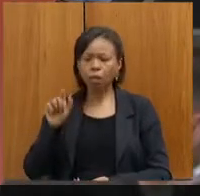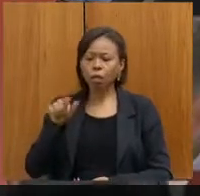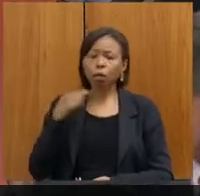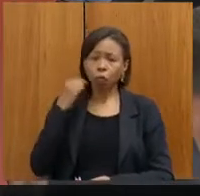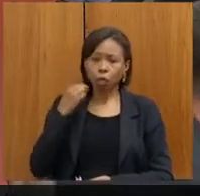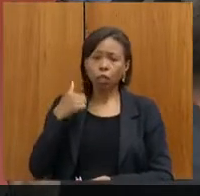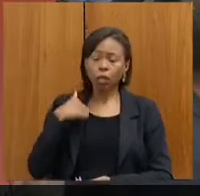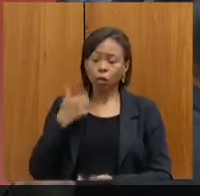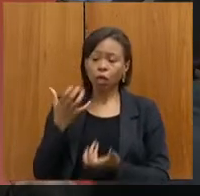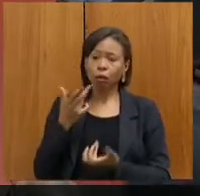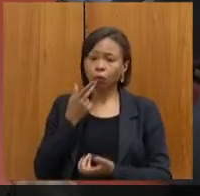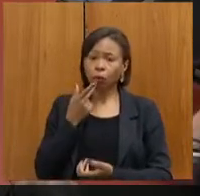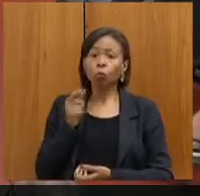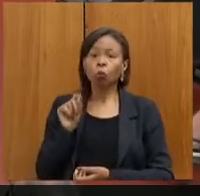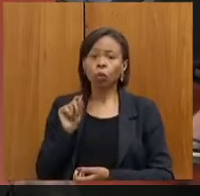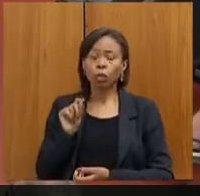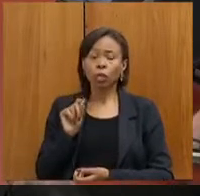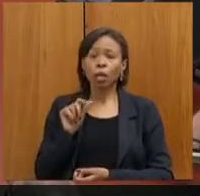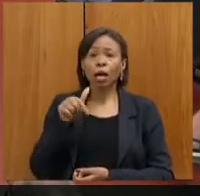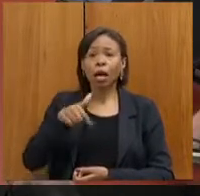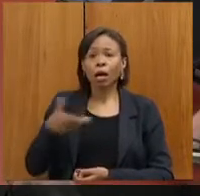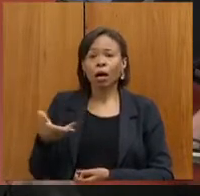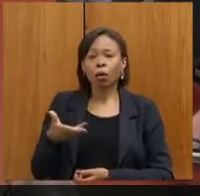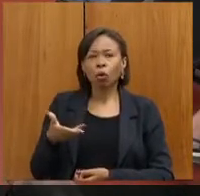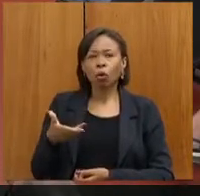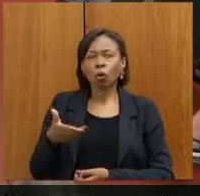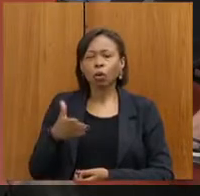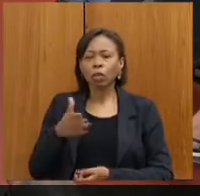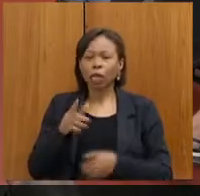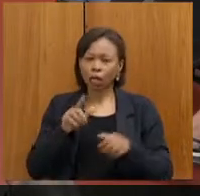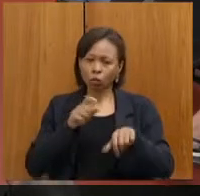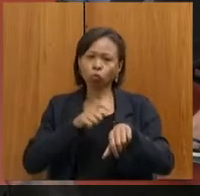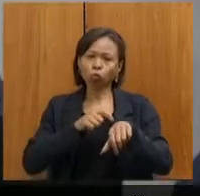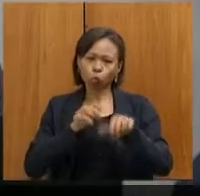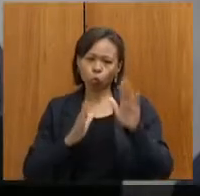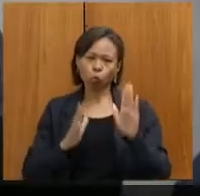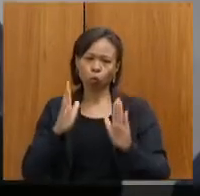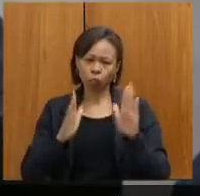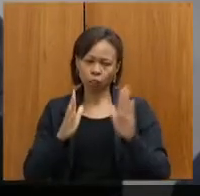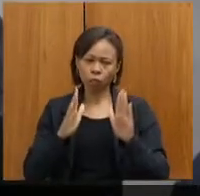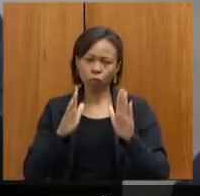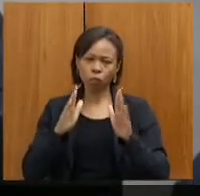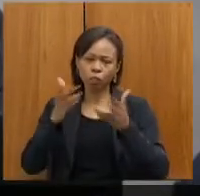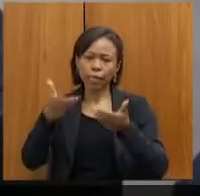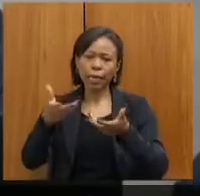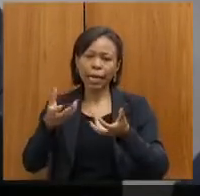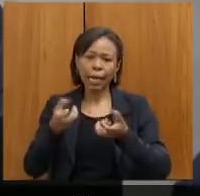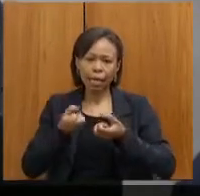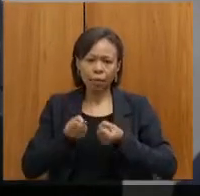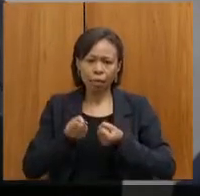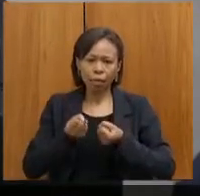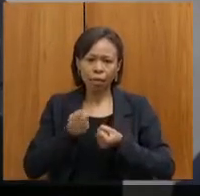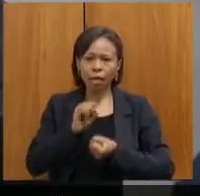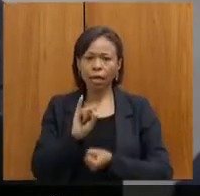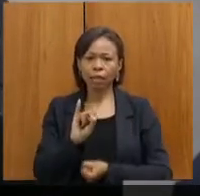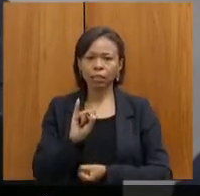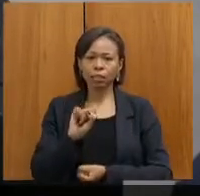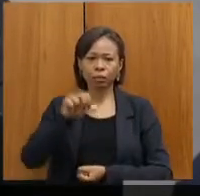na verdade ele tá ainda na na faixa de receber né intimação para